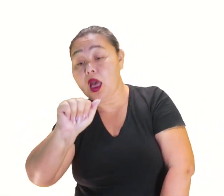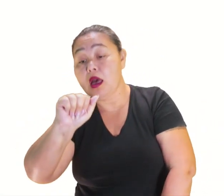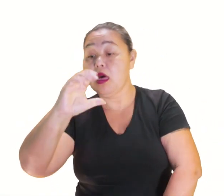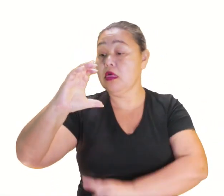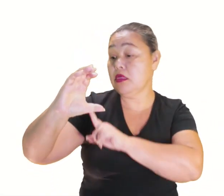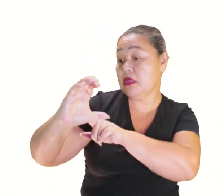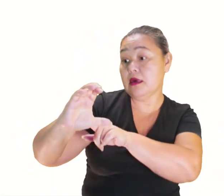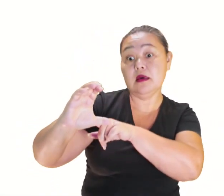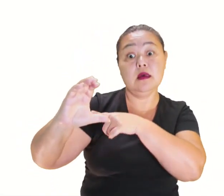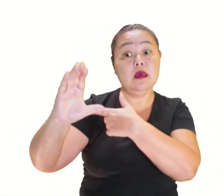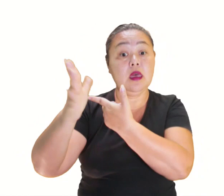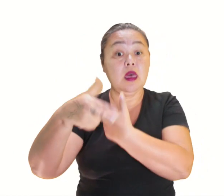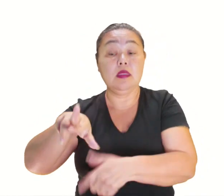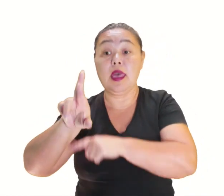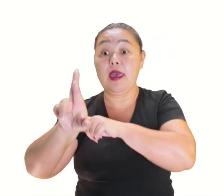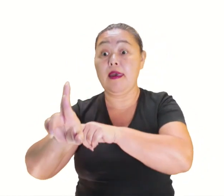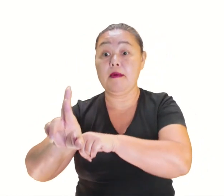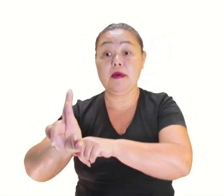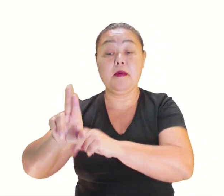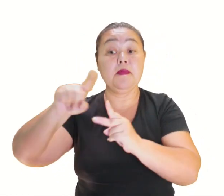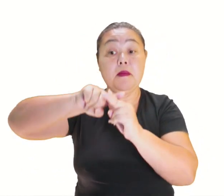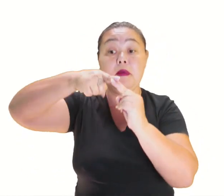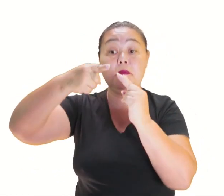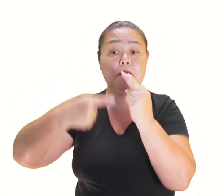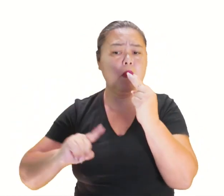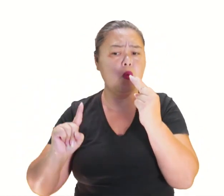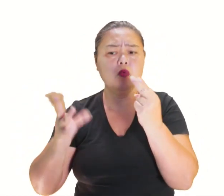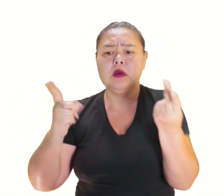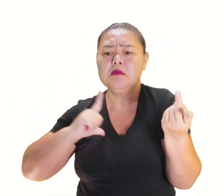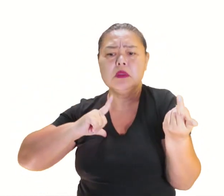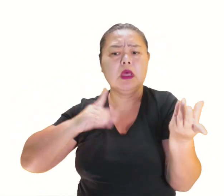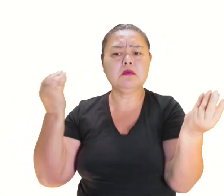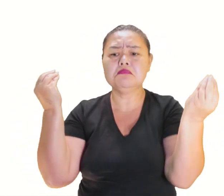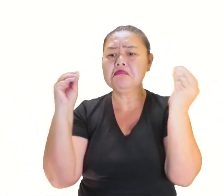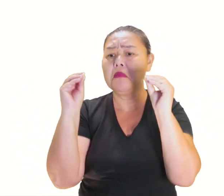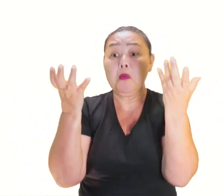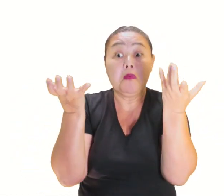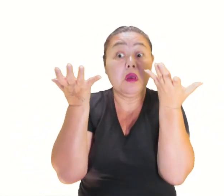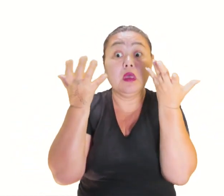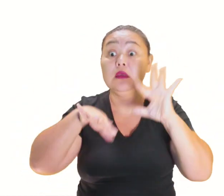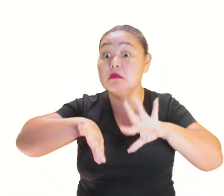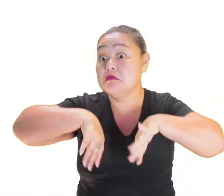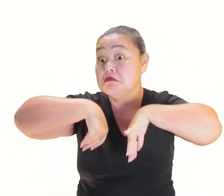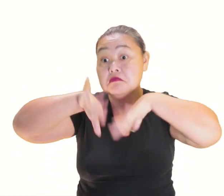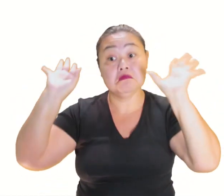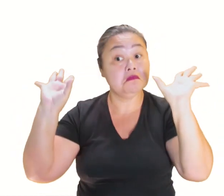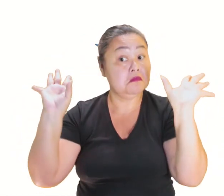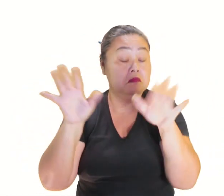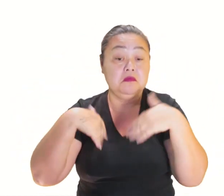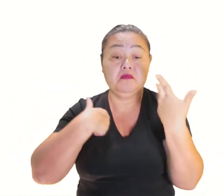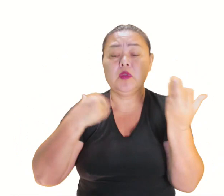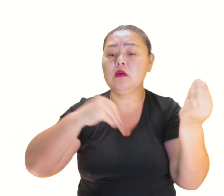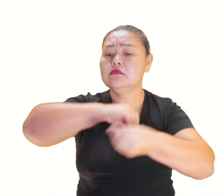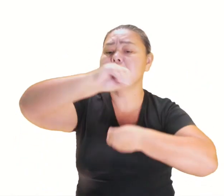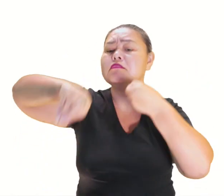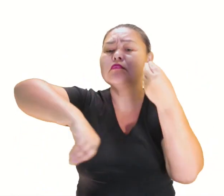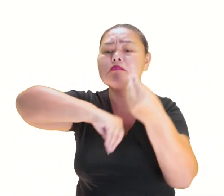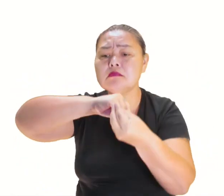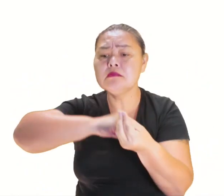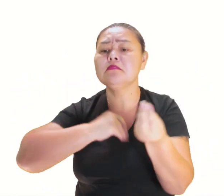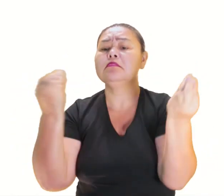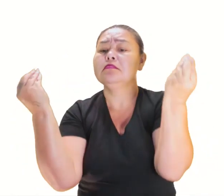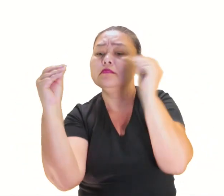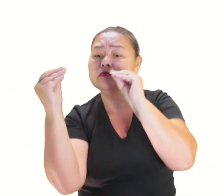ter C, pode ter R, pode ter π, pode ter o que quiser. Uma expressão algébrica, ela envolve todas as